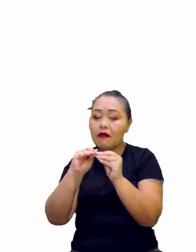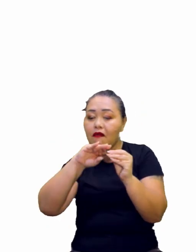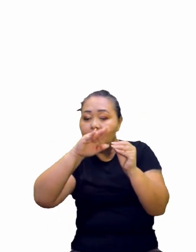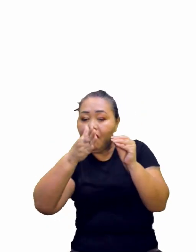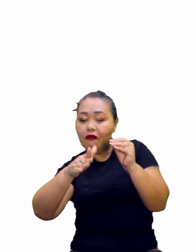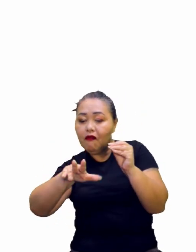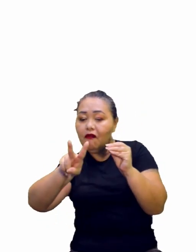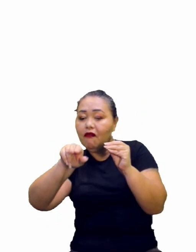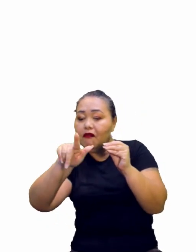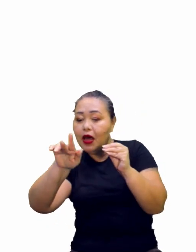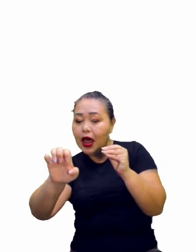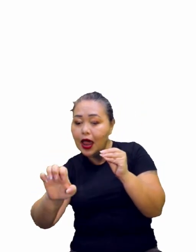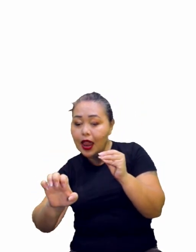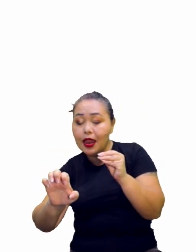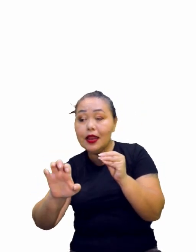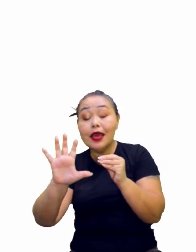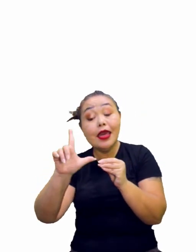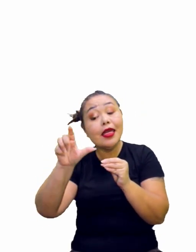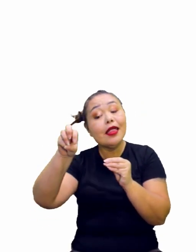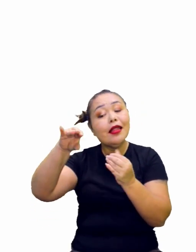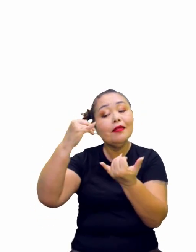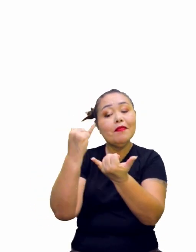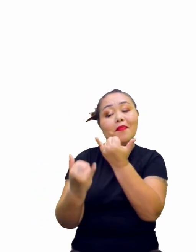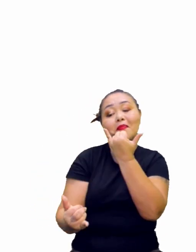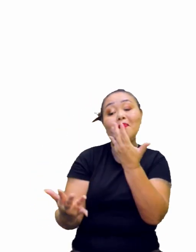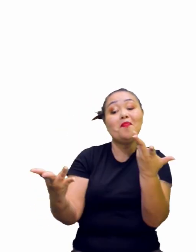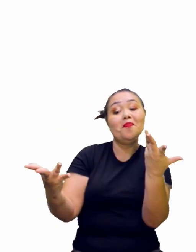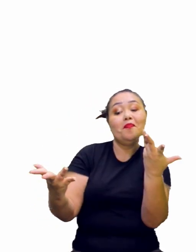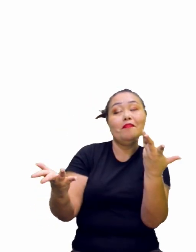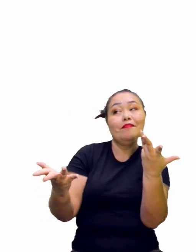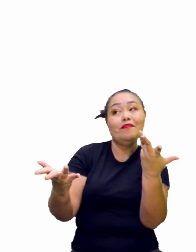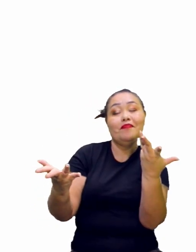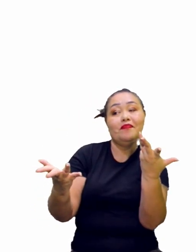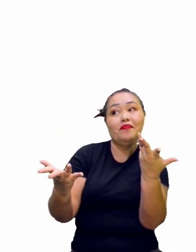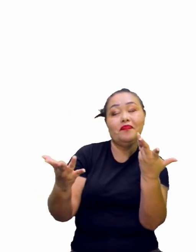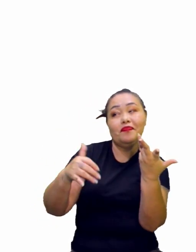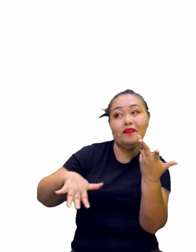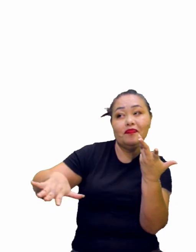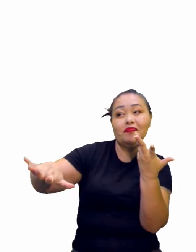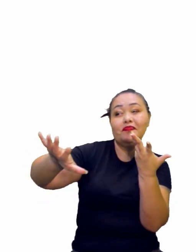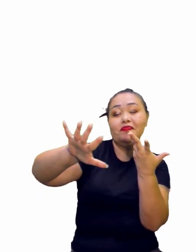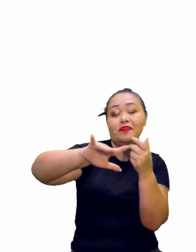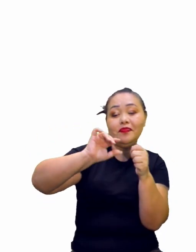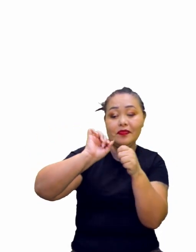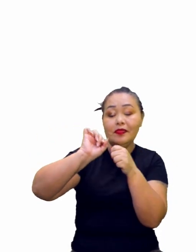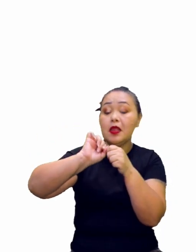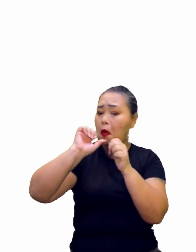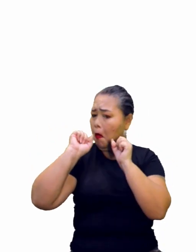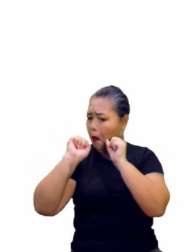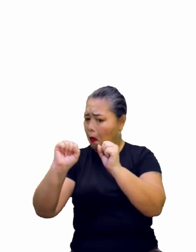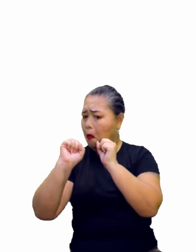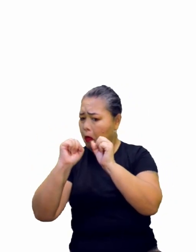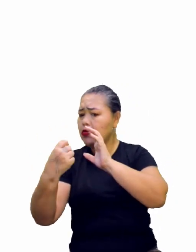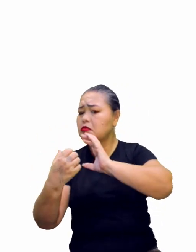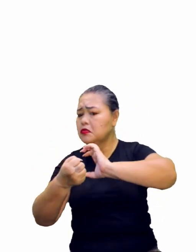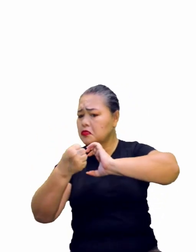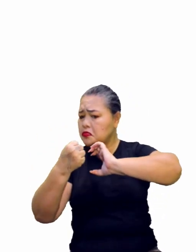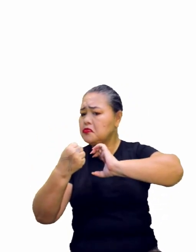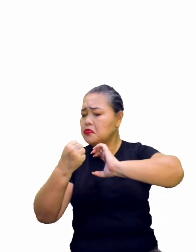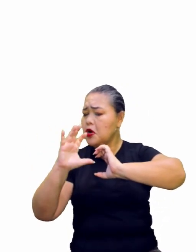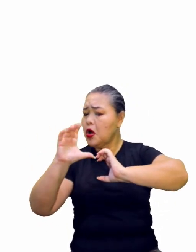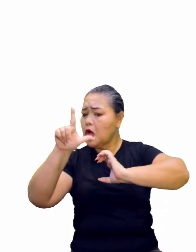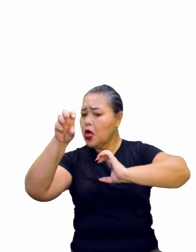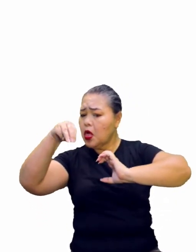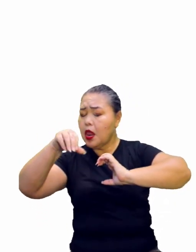e climas semelhantes. Essas regiões distintas, esses biomas distintos, podem sim apresentar climas que